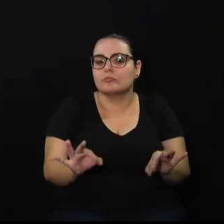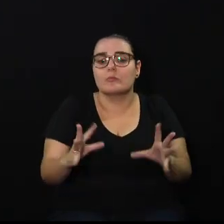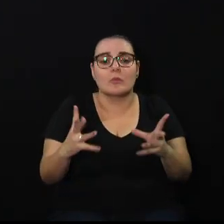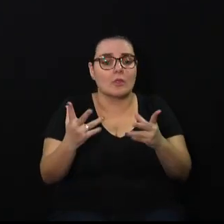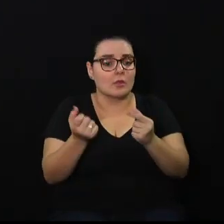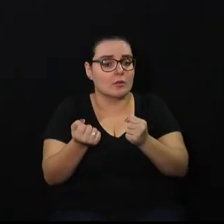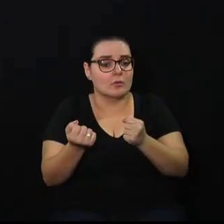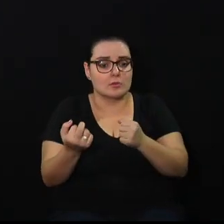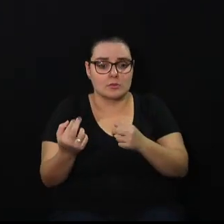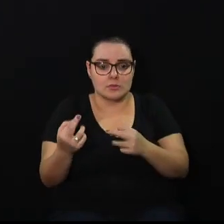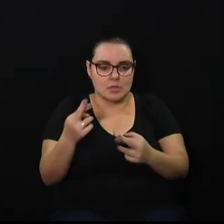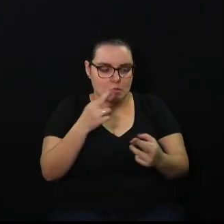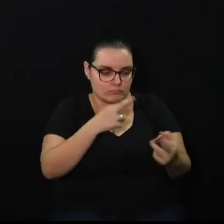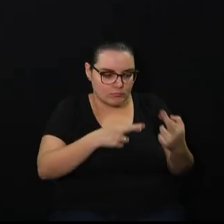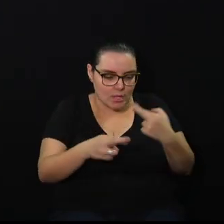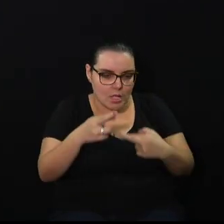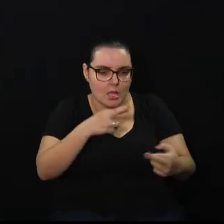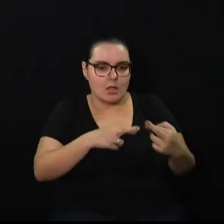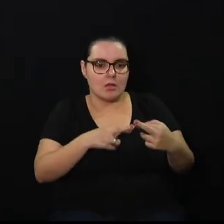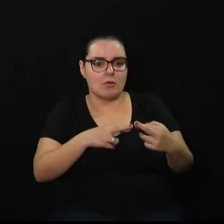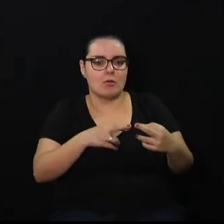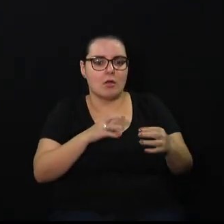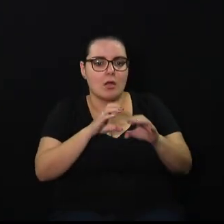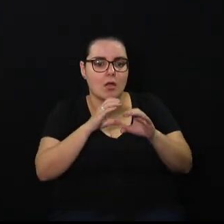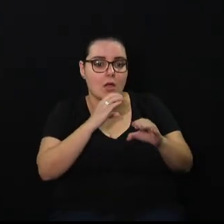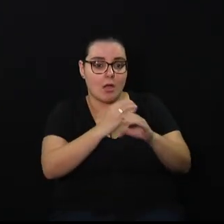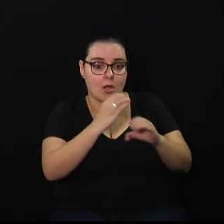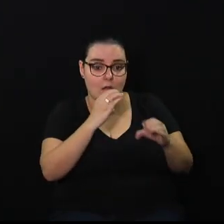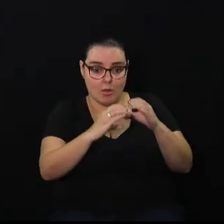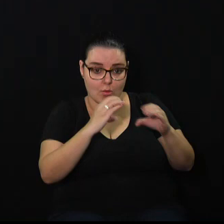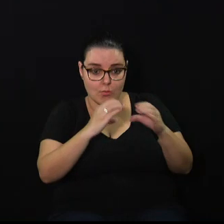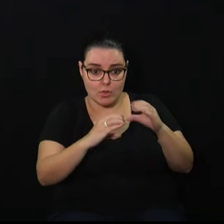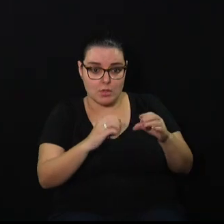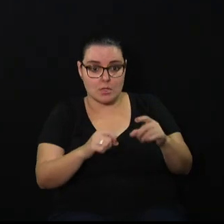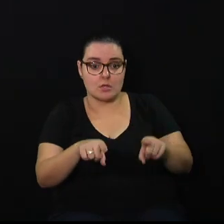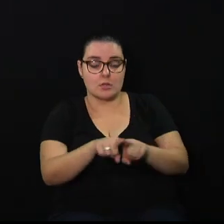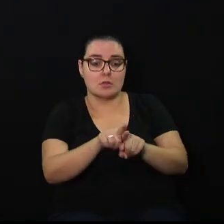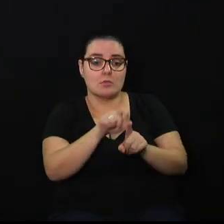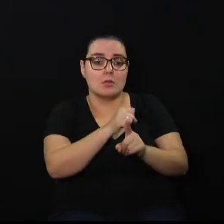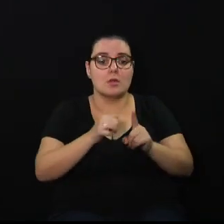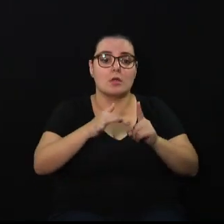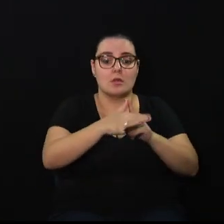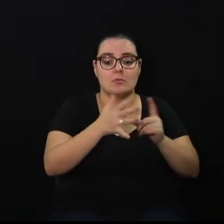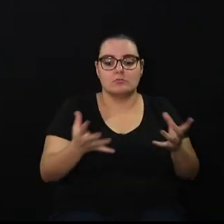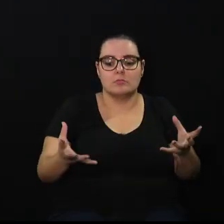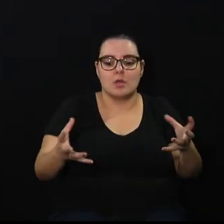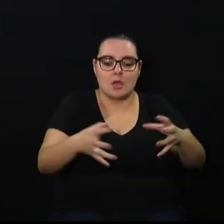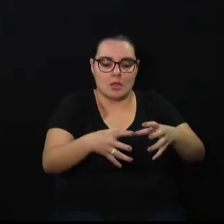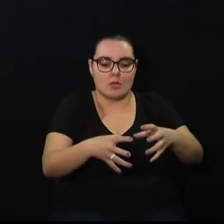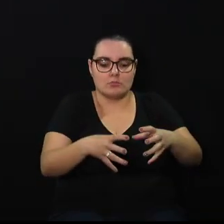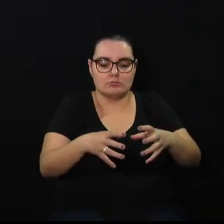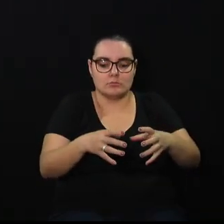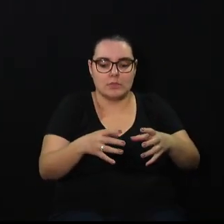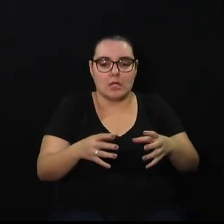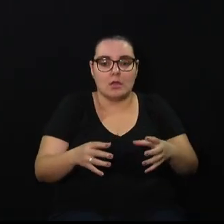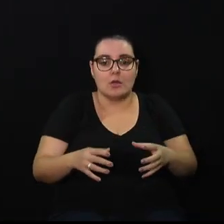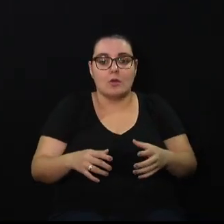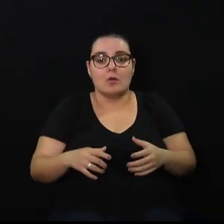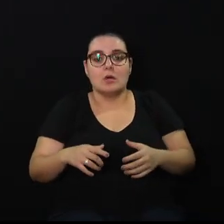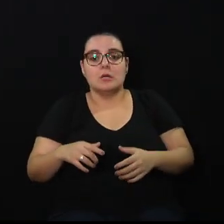comunicação ea sociabilidade então ela grupo a a dificuldade de comunicação atraso na linguagem